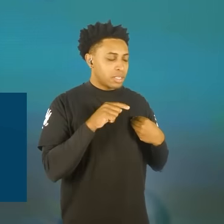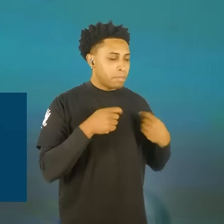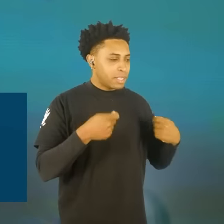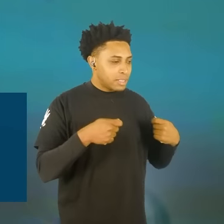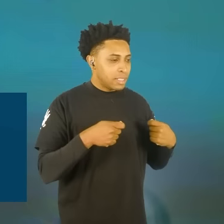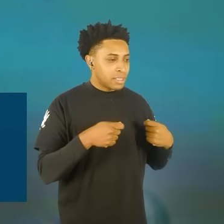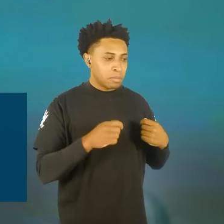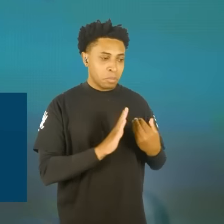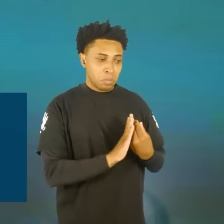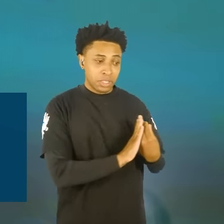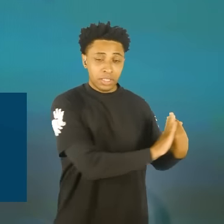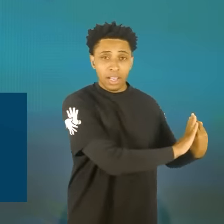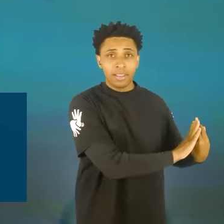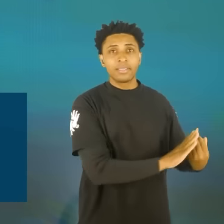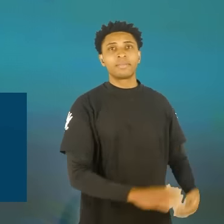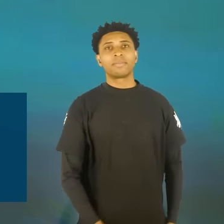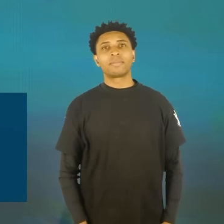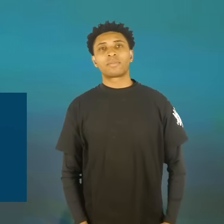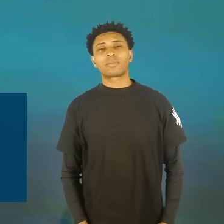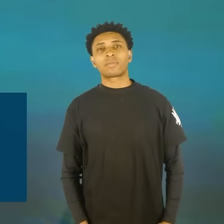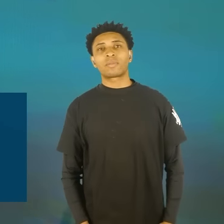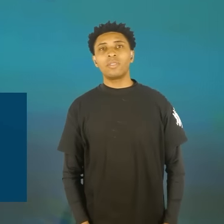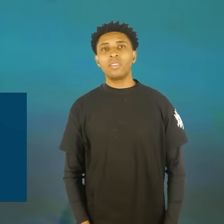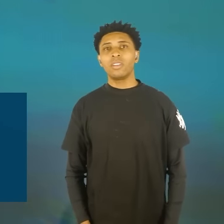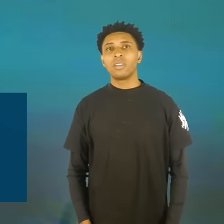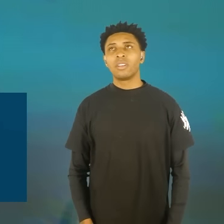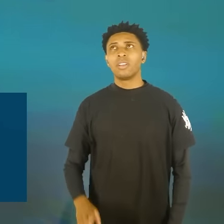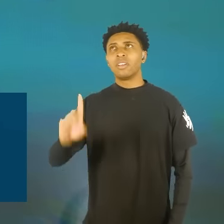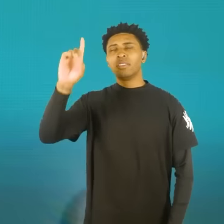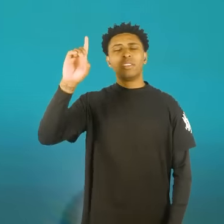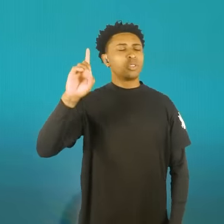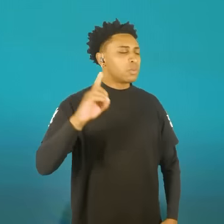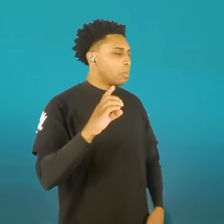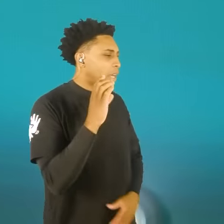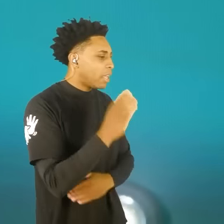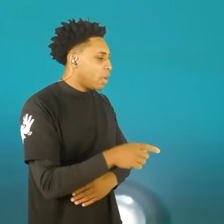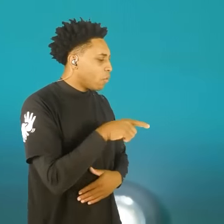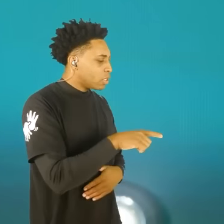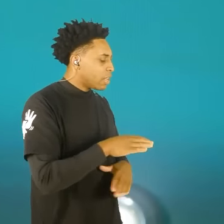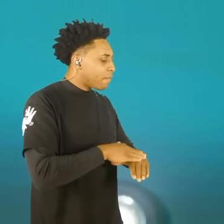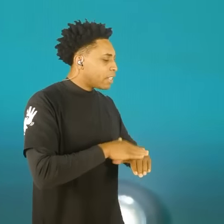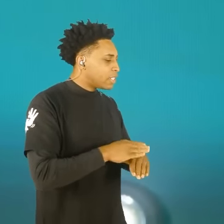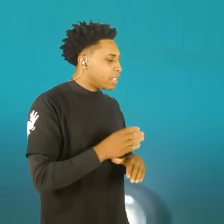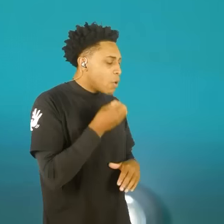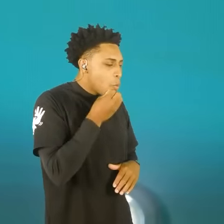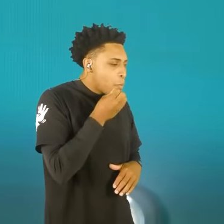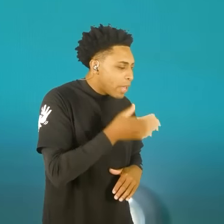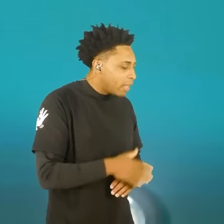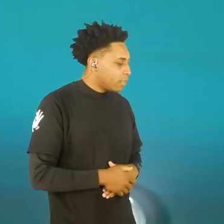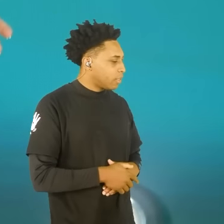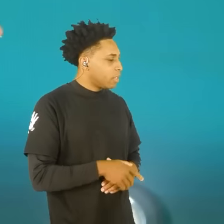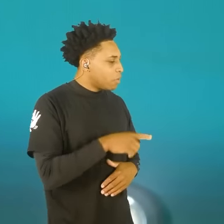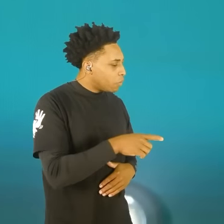que Deus está falando? Quando Deus diz assim, ó, mas se você não fizer, se você fizer o bem, você não vai ser aceito. Deus está dizendo: olha,